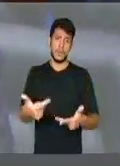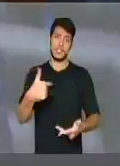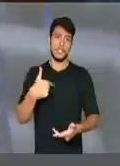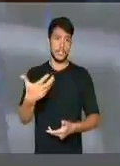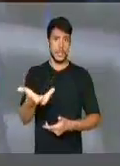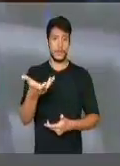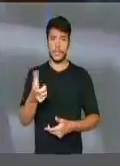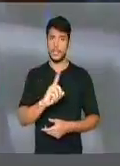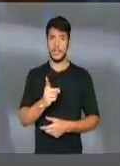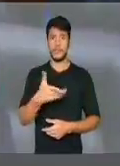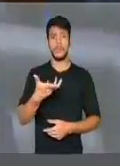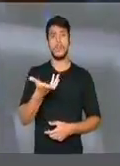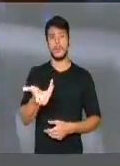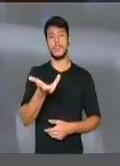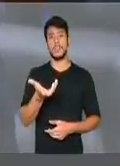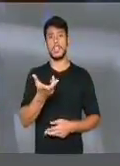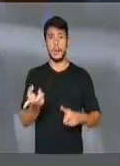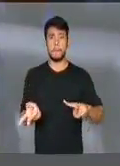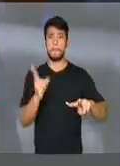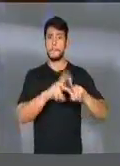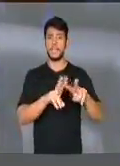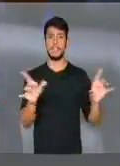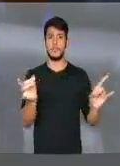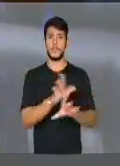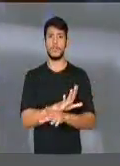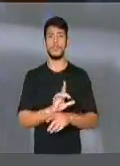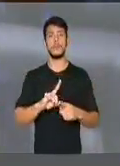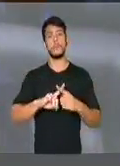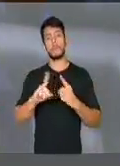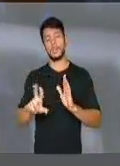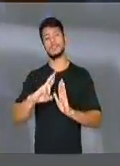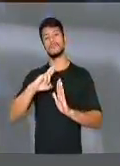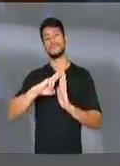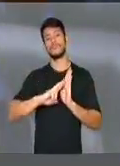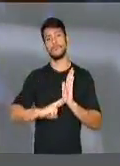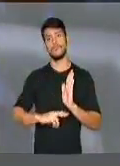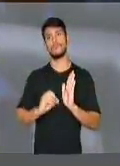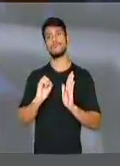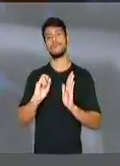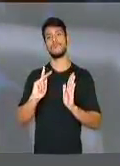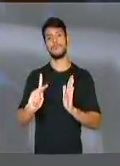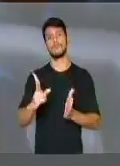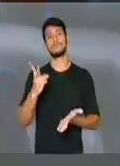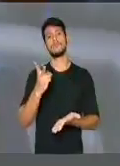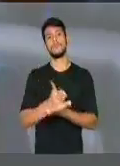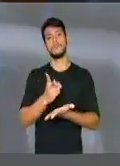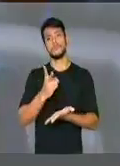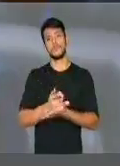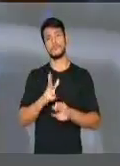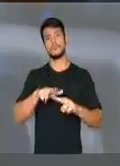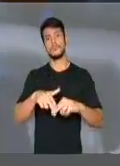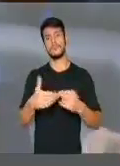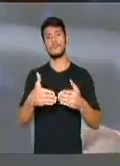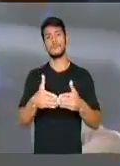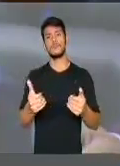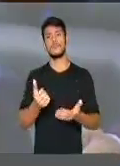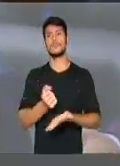que eu queria era revogar total. Mas o relator, e eu concordo, manteve isso. Por isso eu